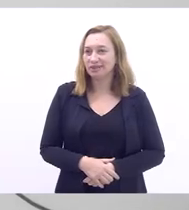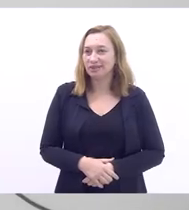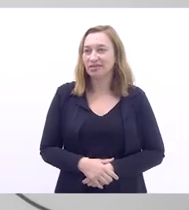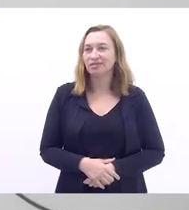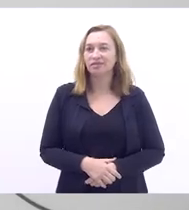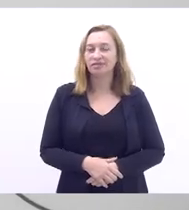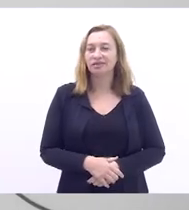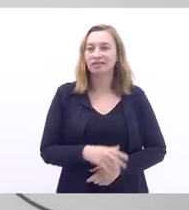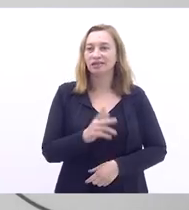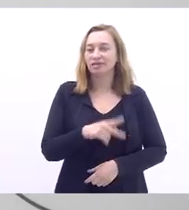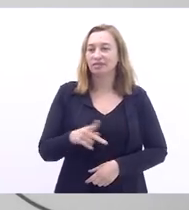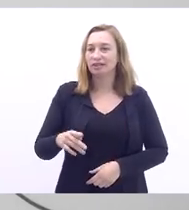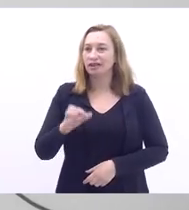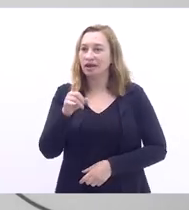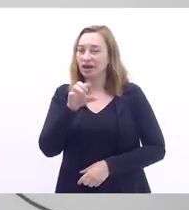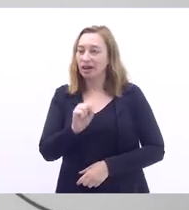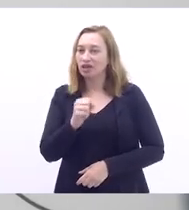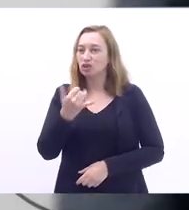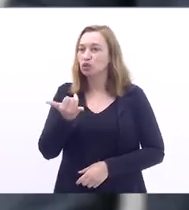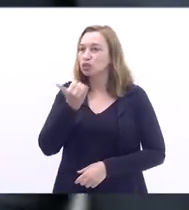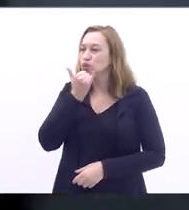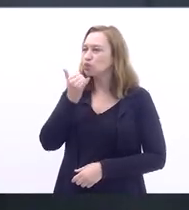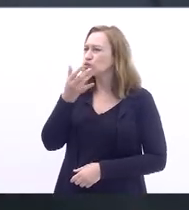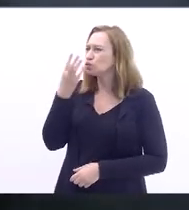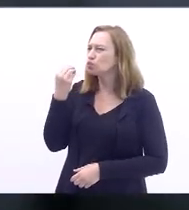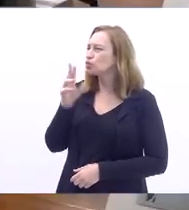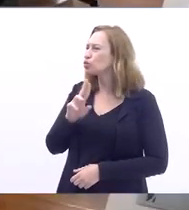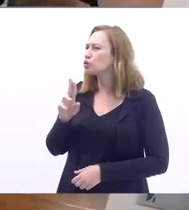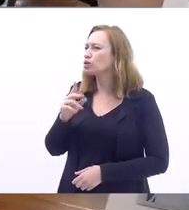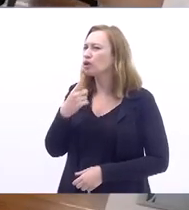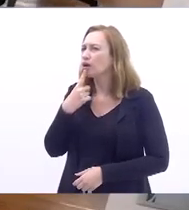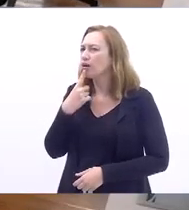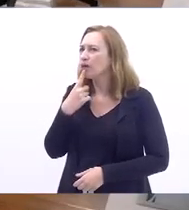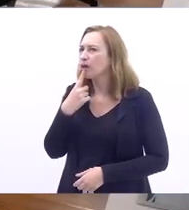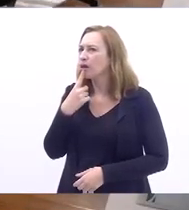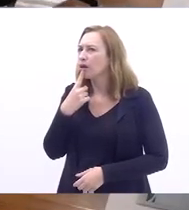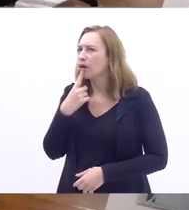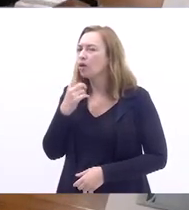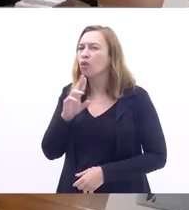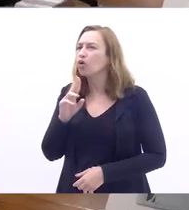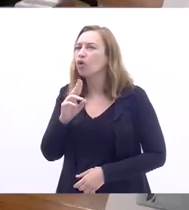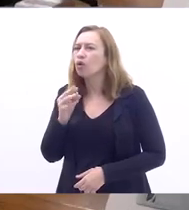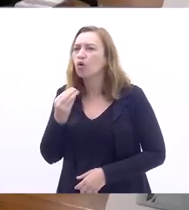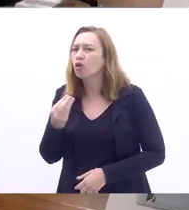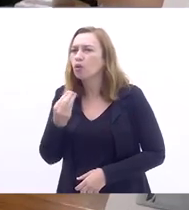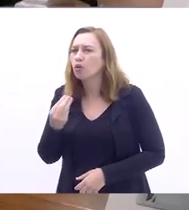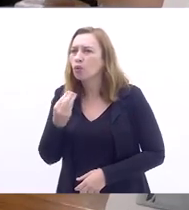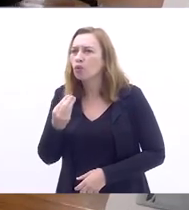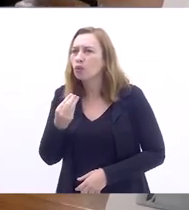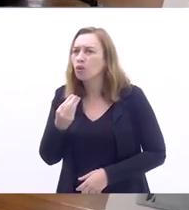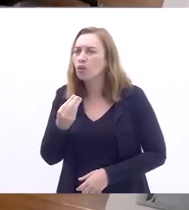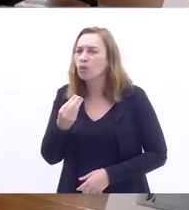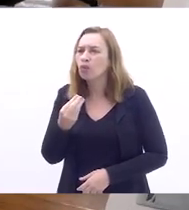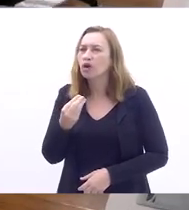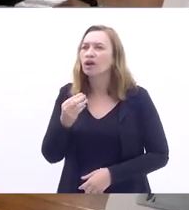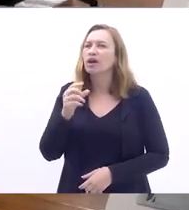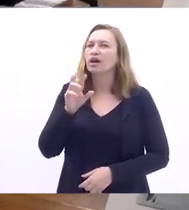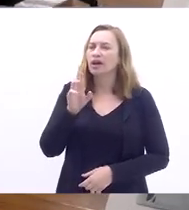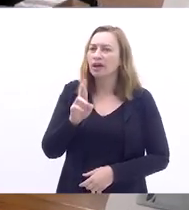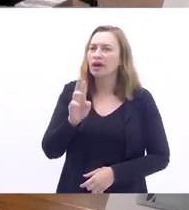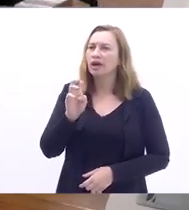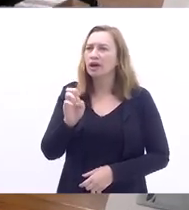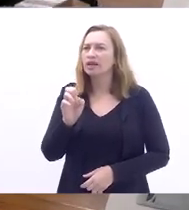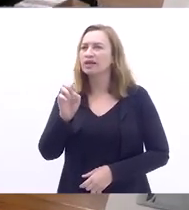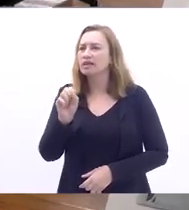Carlos desculpa para trocar me pediu seu sobrenome perdão e como trocar os desenhos Carlos